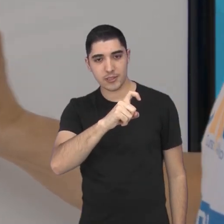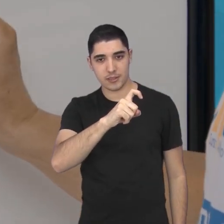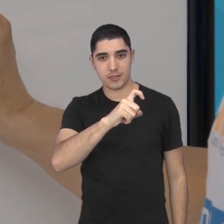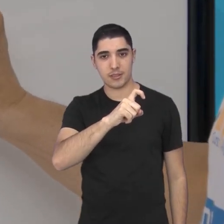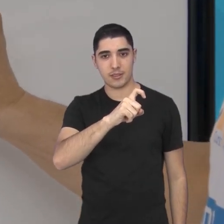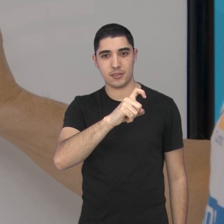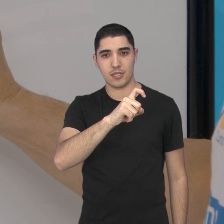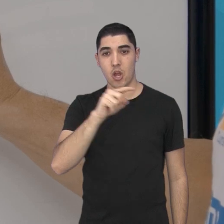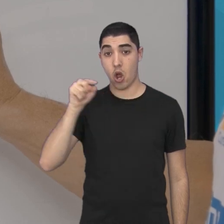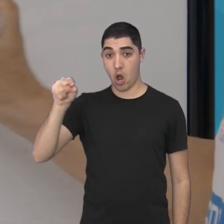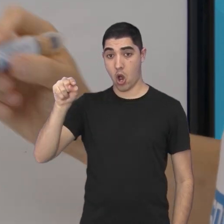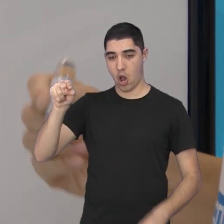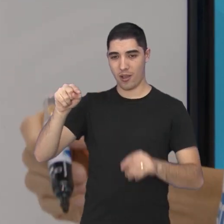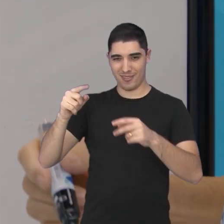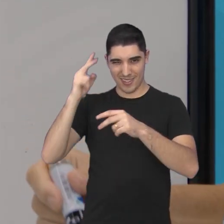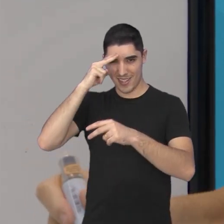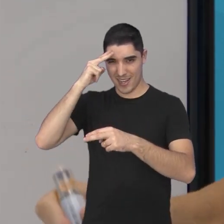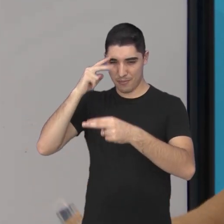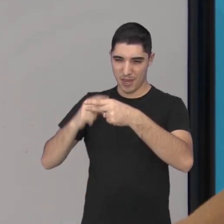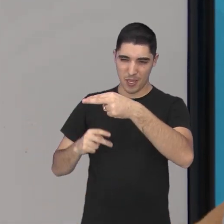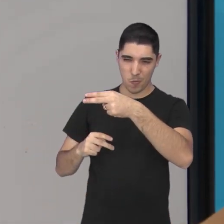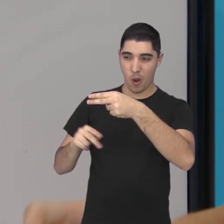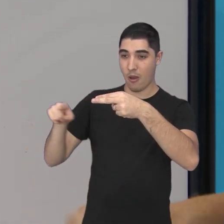2x. Esse 2x aqui,